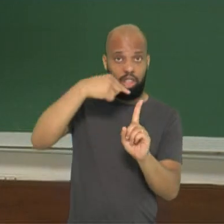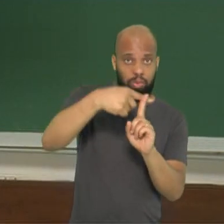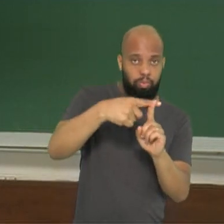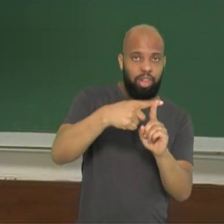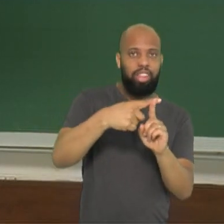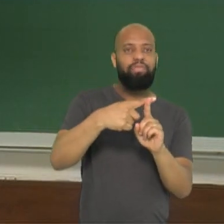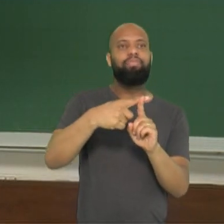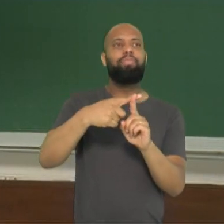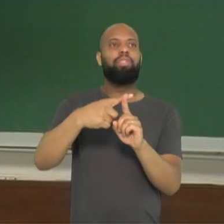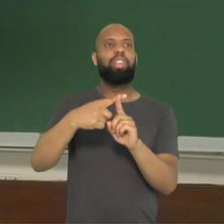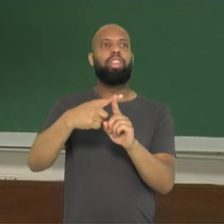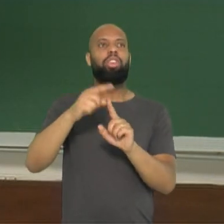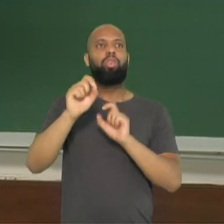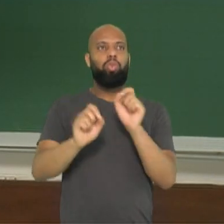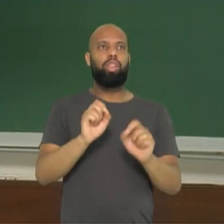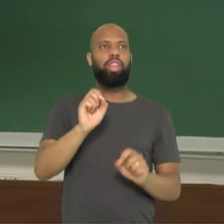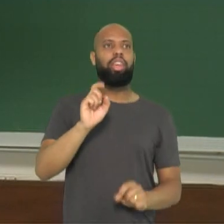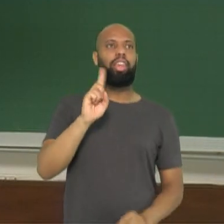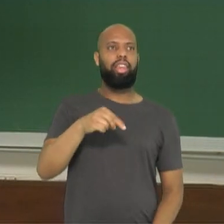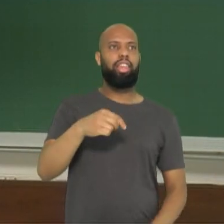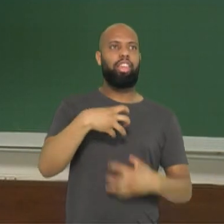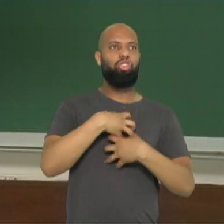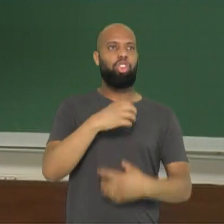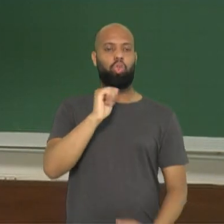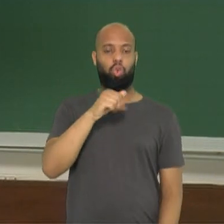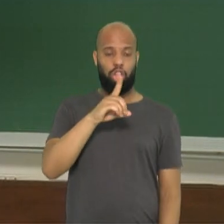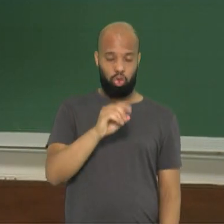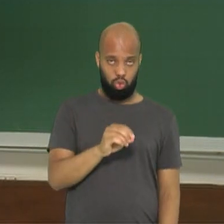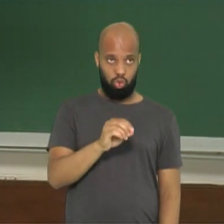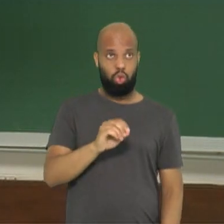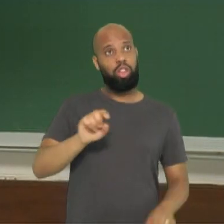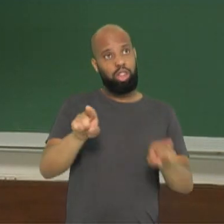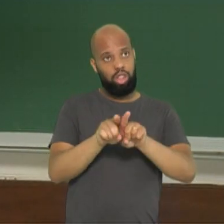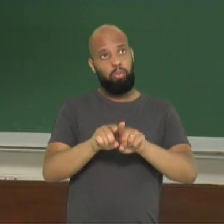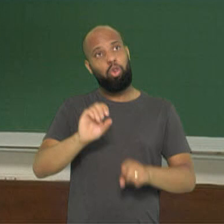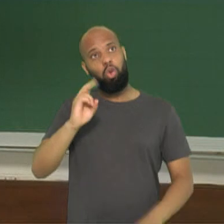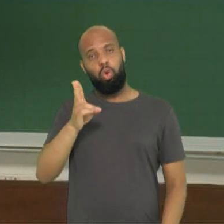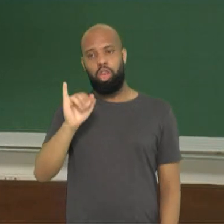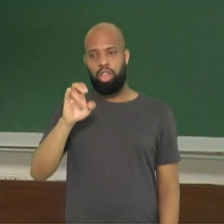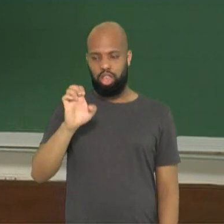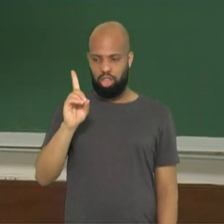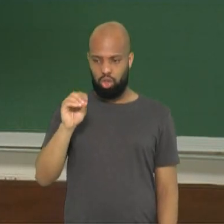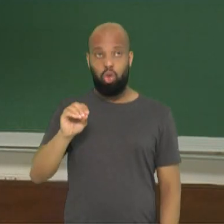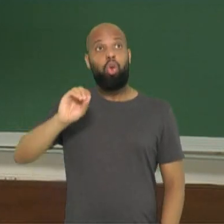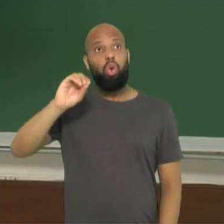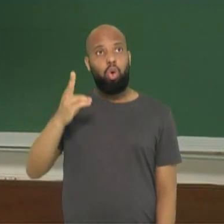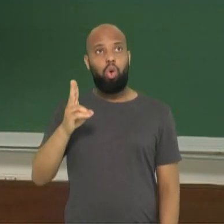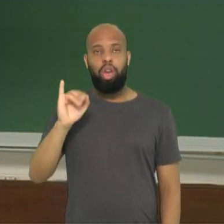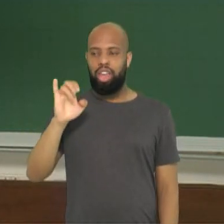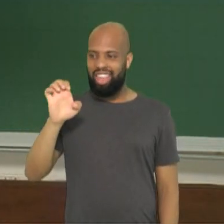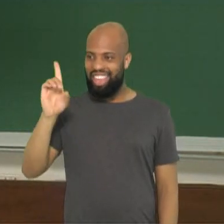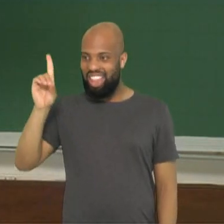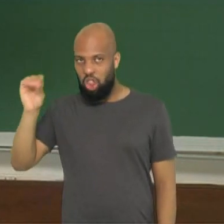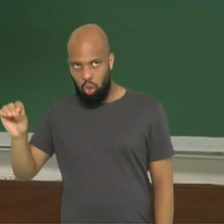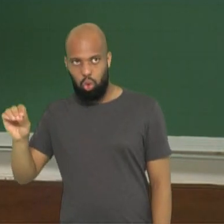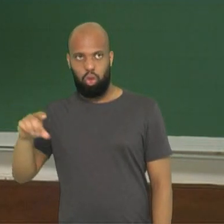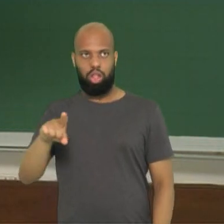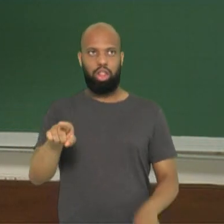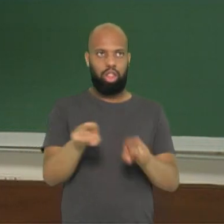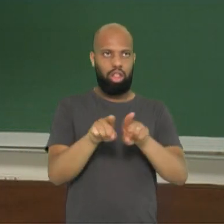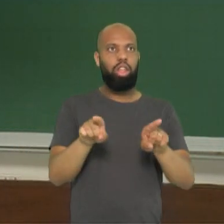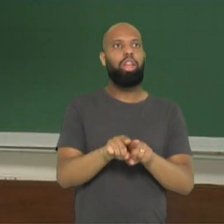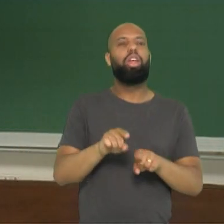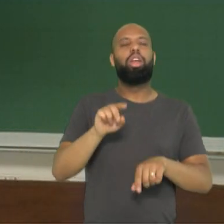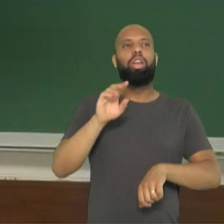gerúndio que seria, que é ando, yendo ou yendo. Quando nós tivermos um